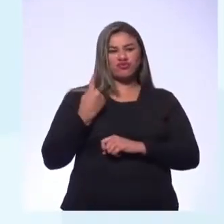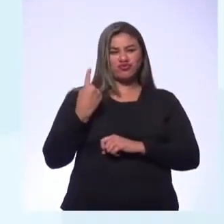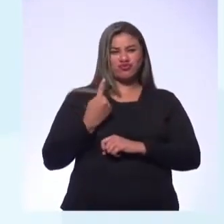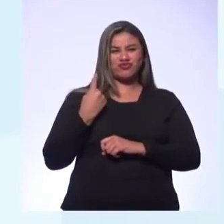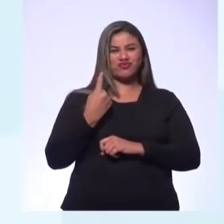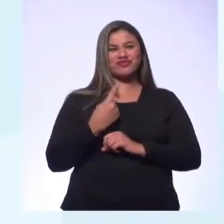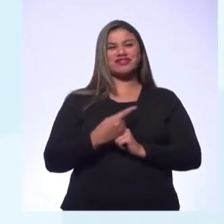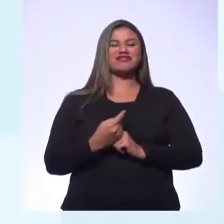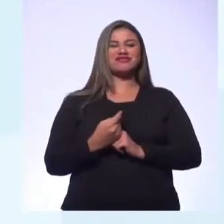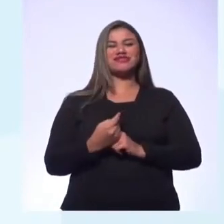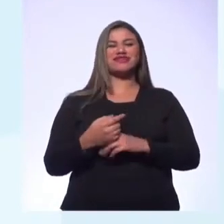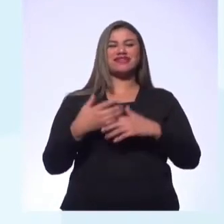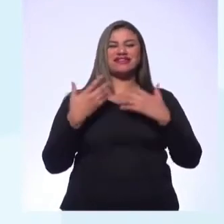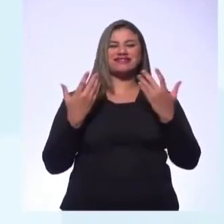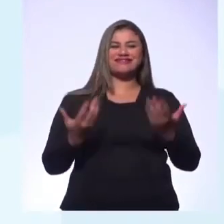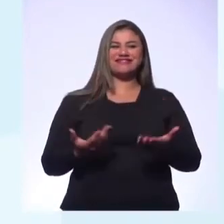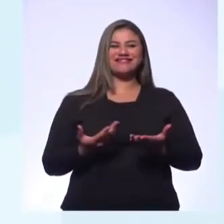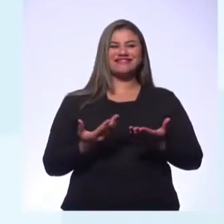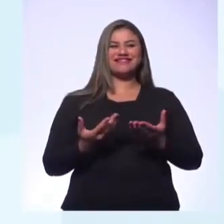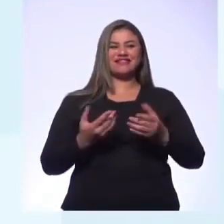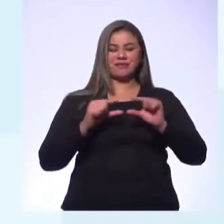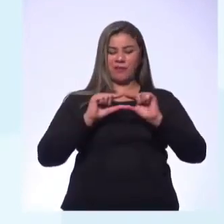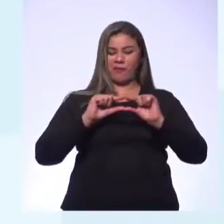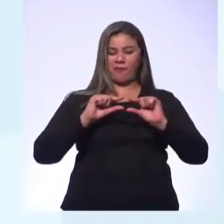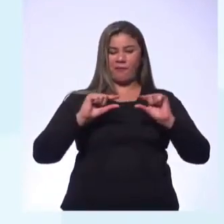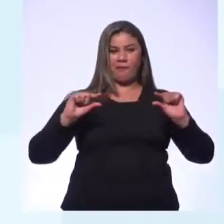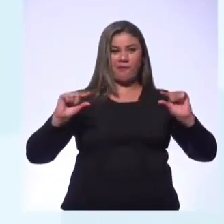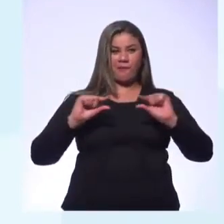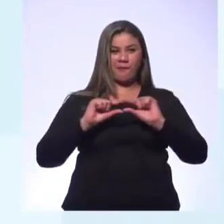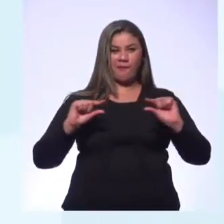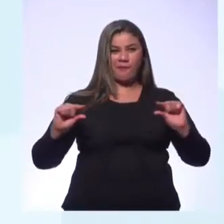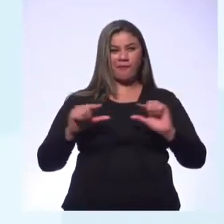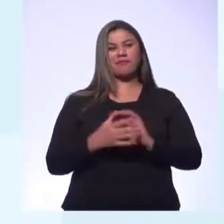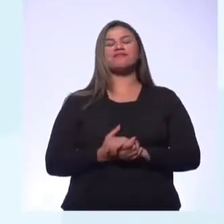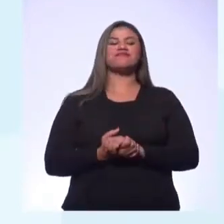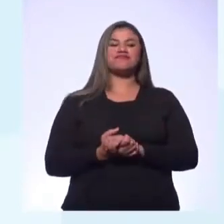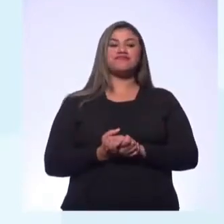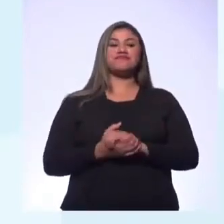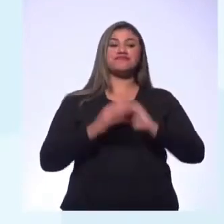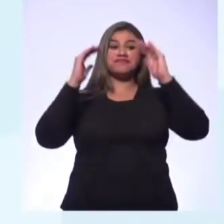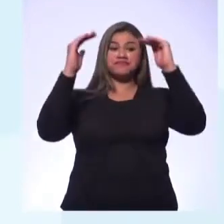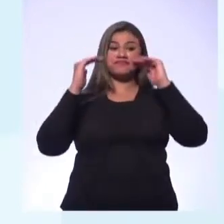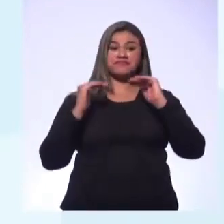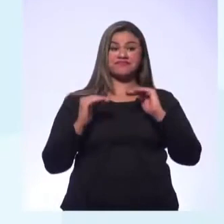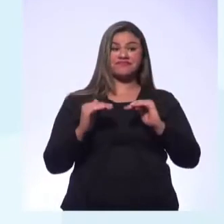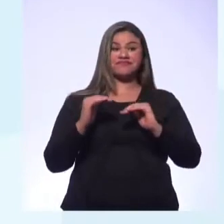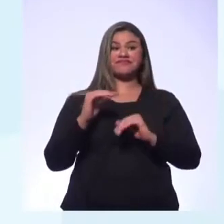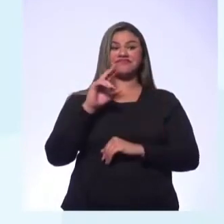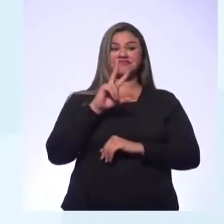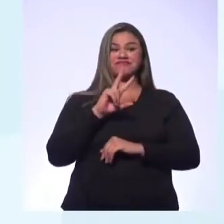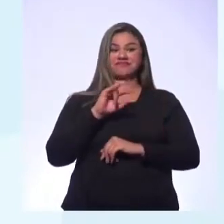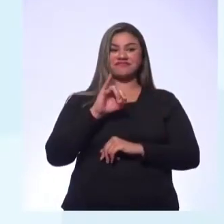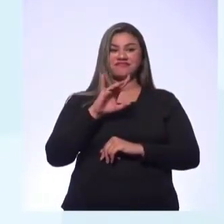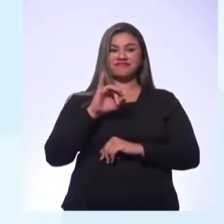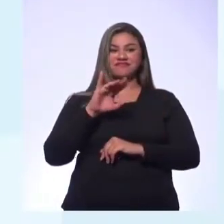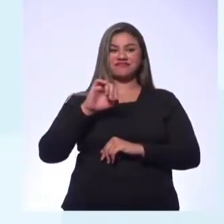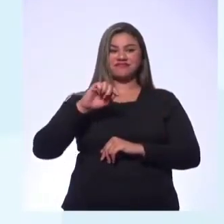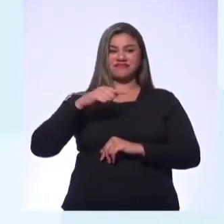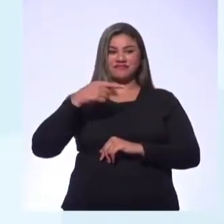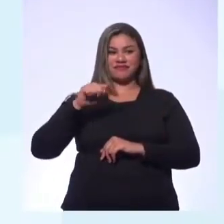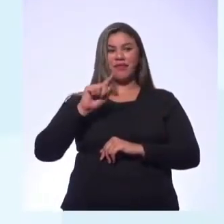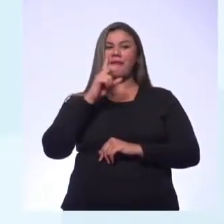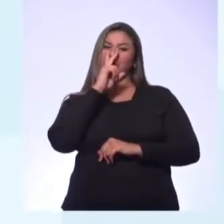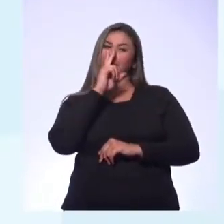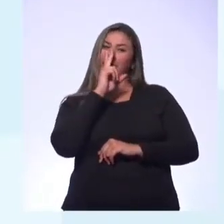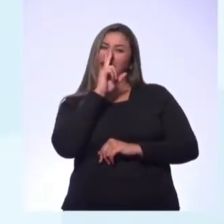ser o streptobacilo. Você vai ter mais um, que é o vibrião, tudo bem? Que dizem que ele lembra uma vírgula, né?